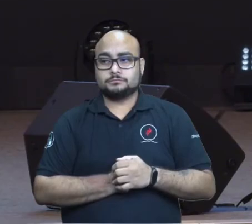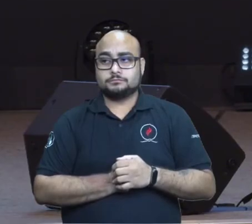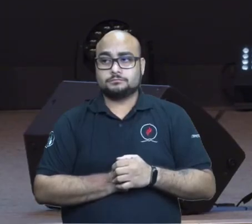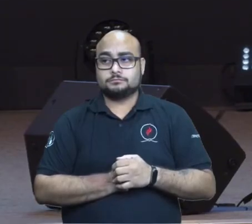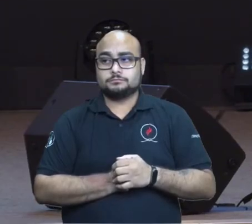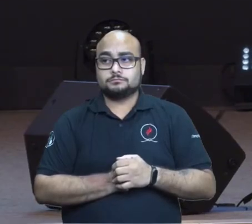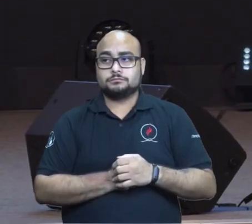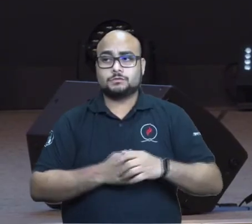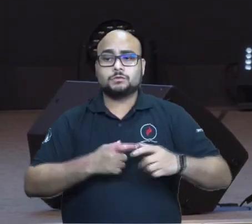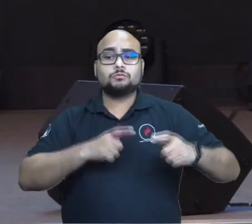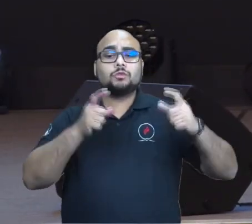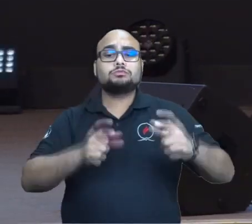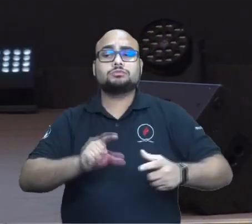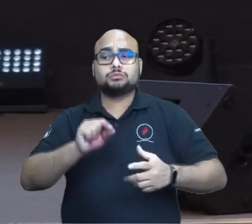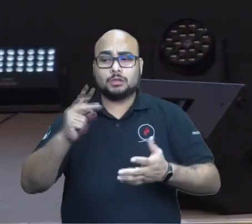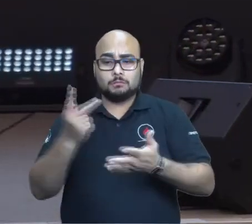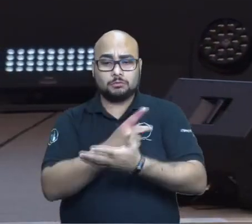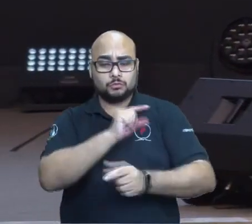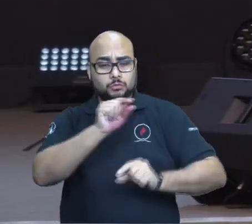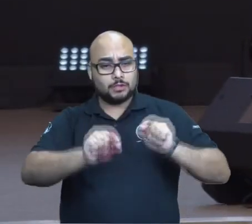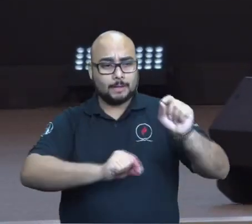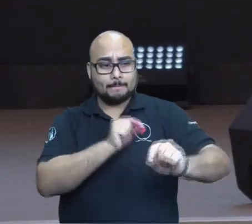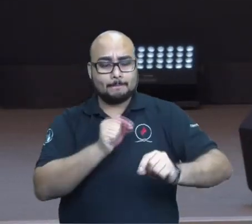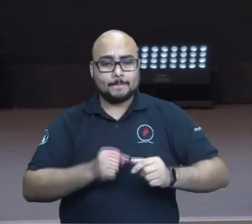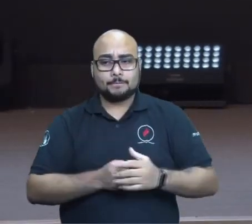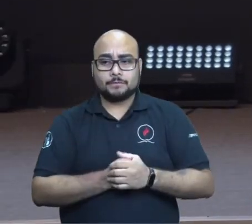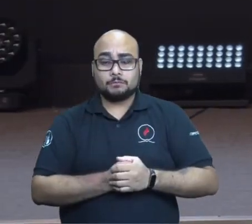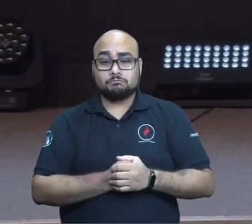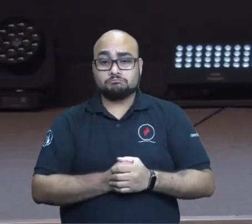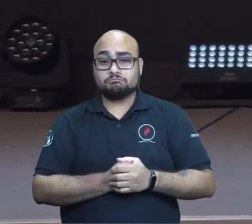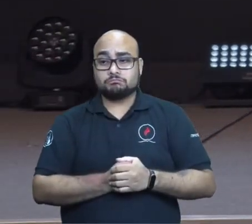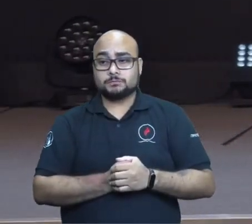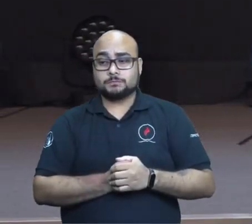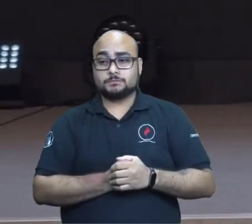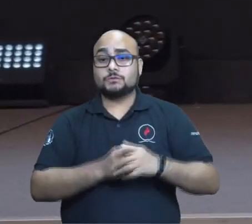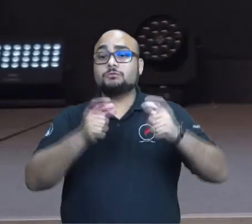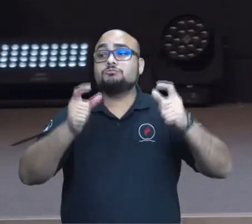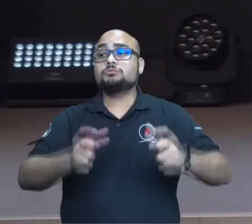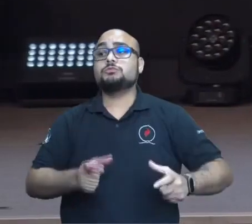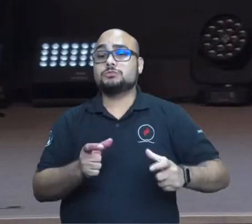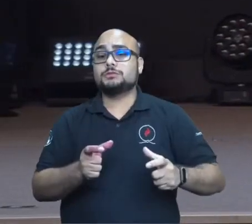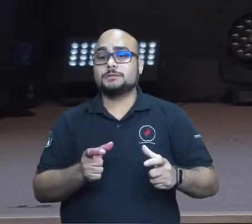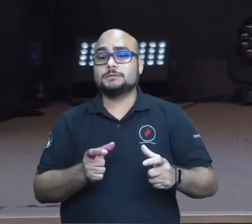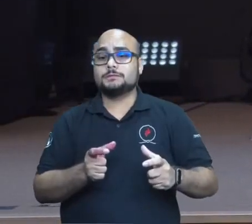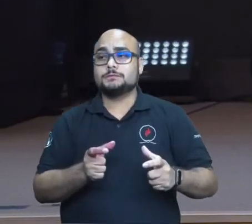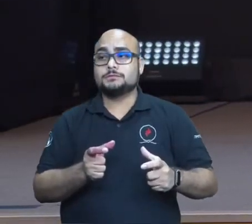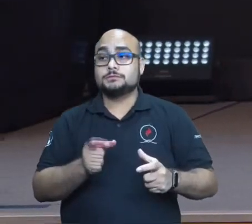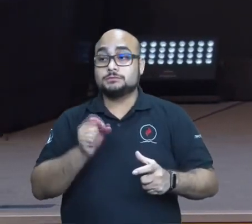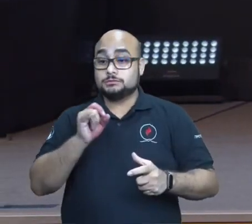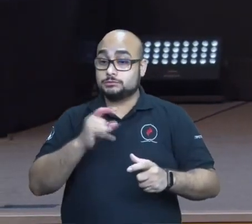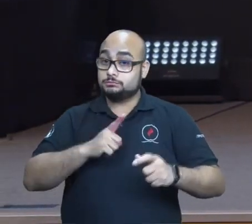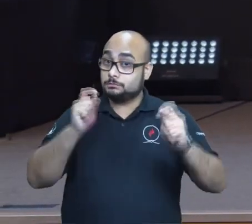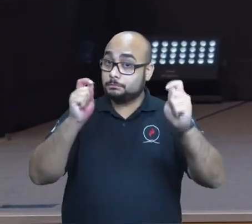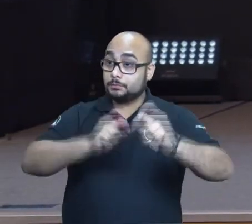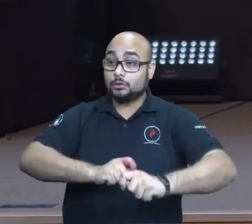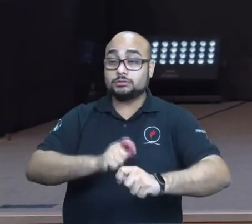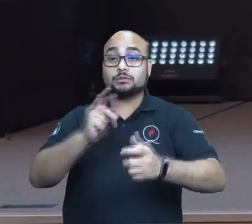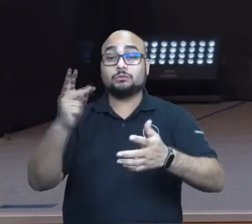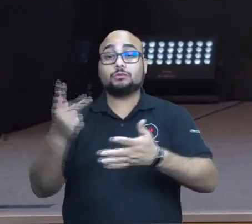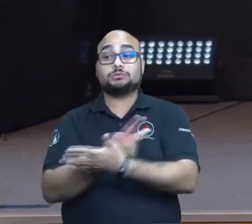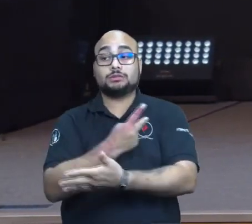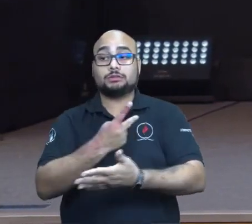isso e você sabe que canteiro de obras é um lugar suscetível a determinados incidentes